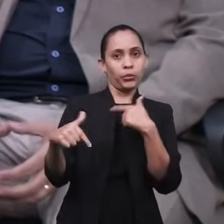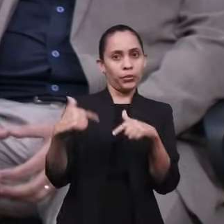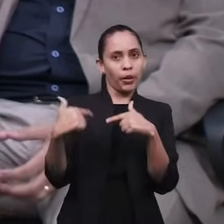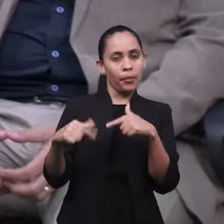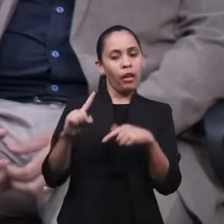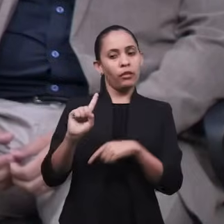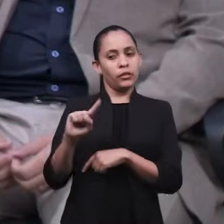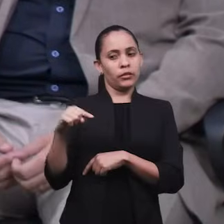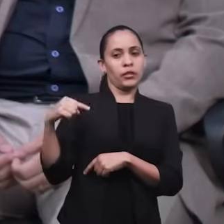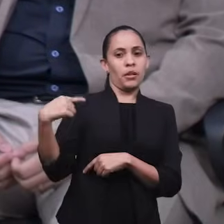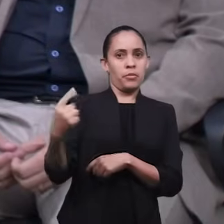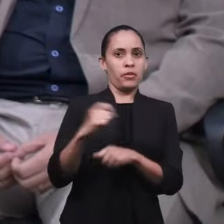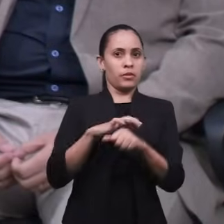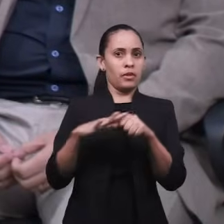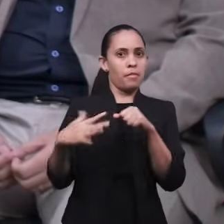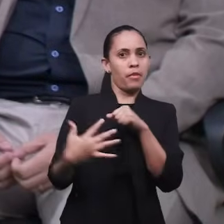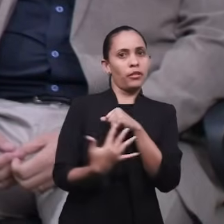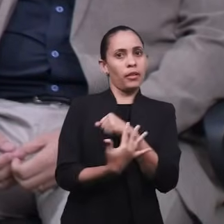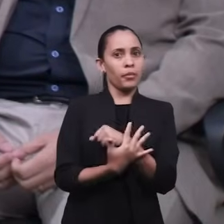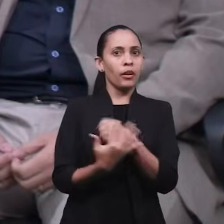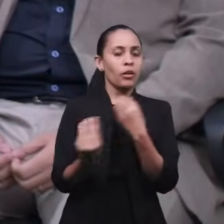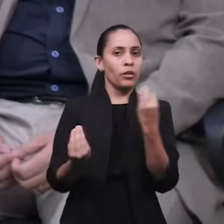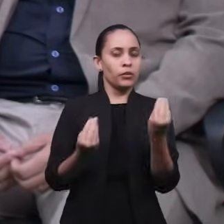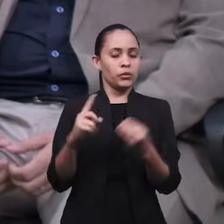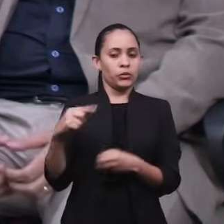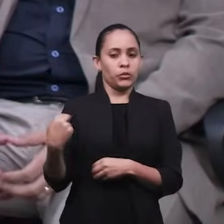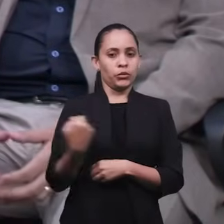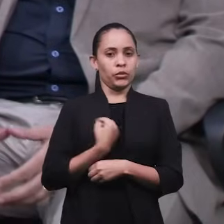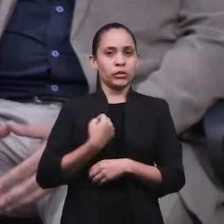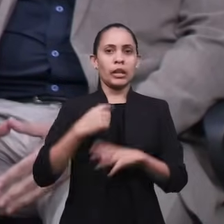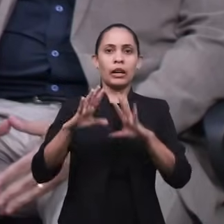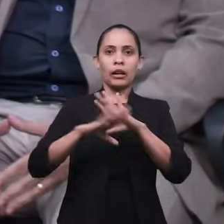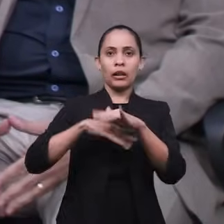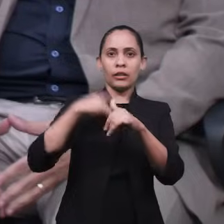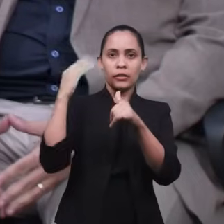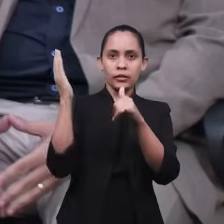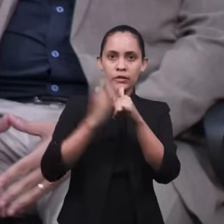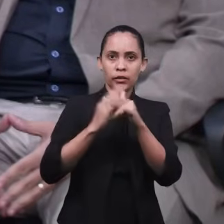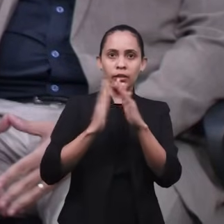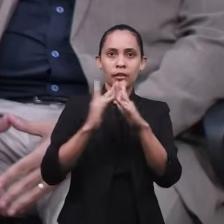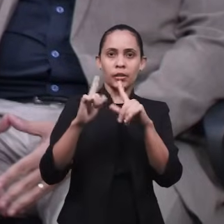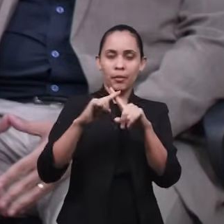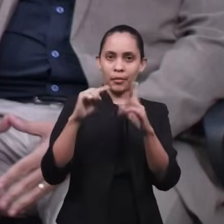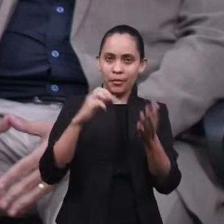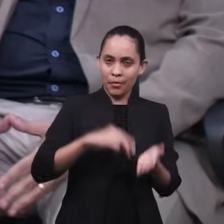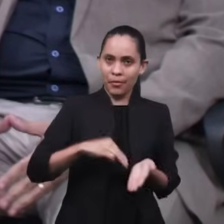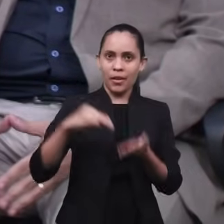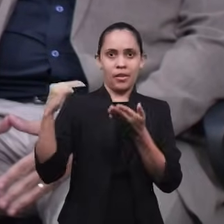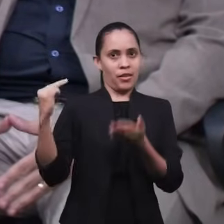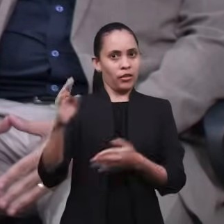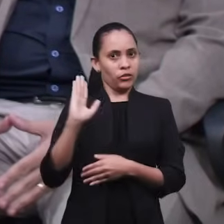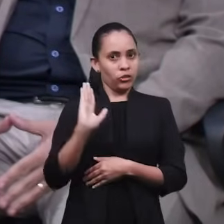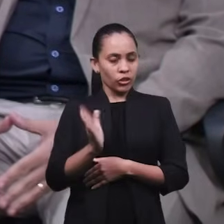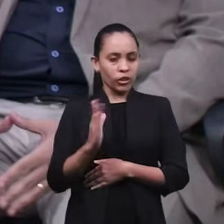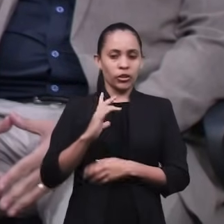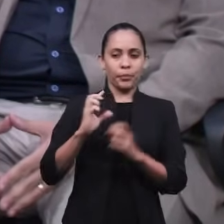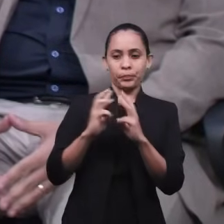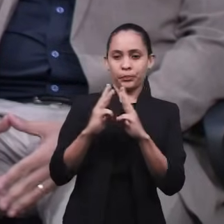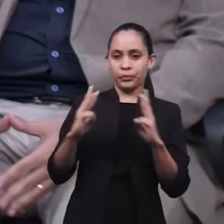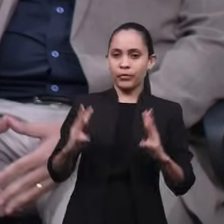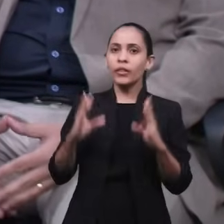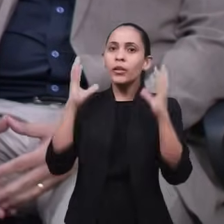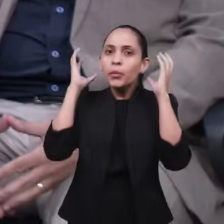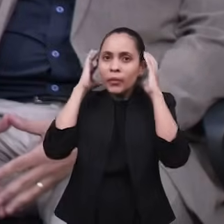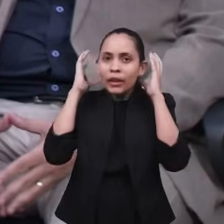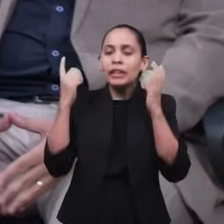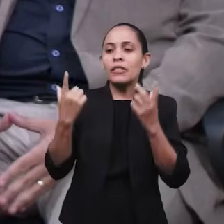trabalho, depois que veio a pandemia, onde nós tivemos o canal oficial da Igreja Cristã Maranata, que foi ao ar. Nós já tínhamos também a Rádio Manaim, que